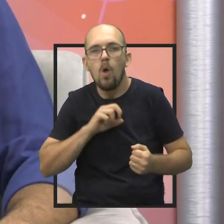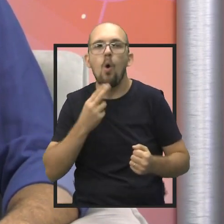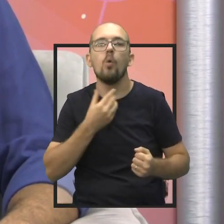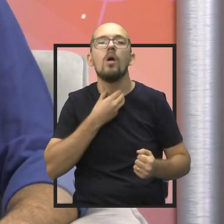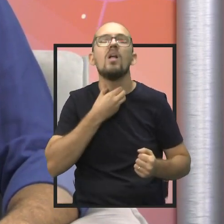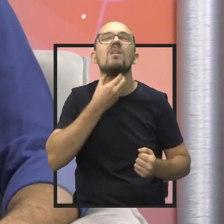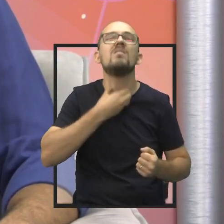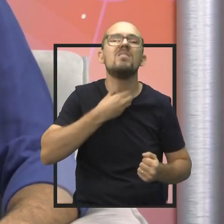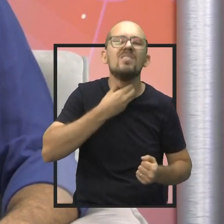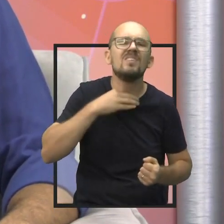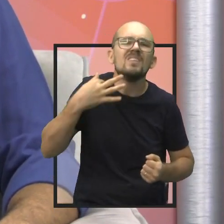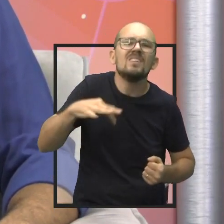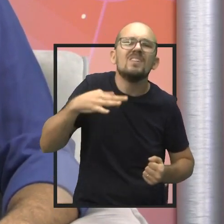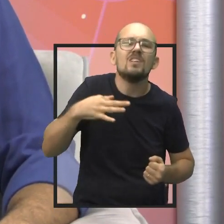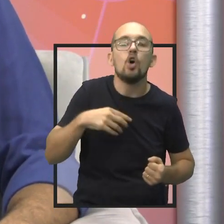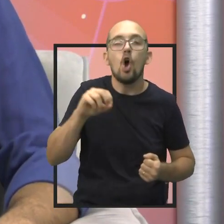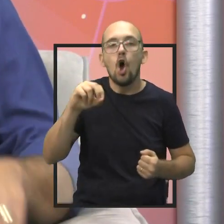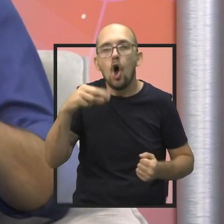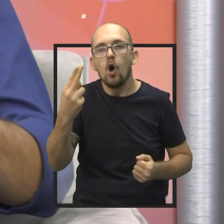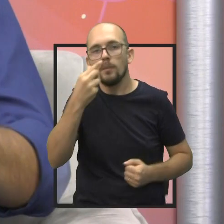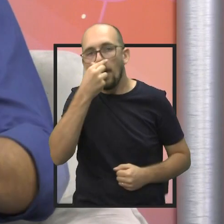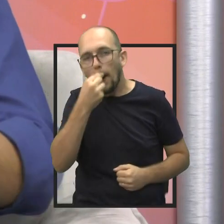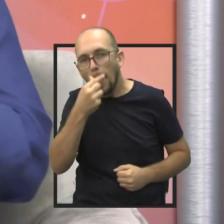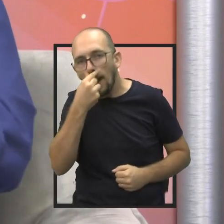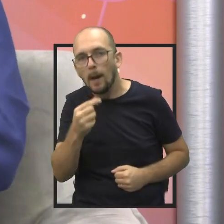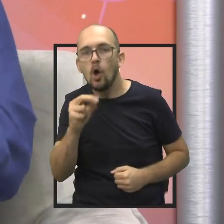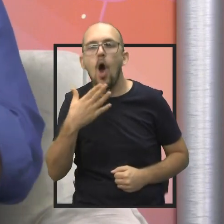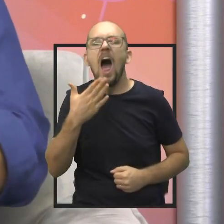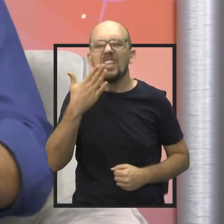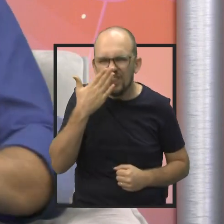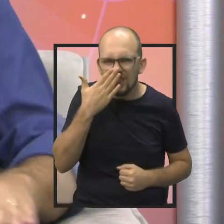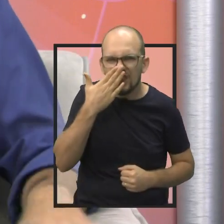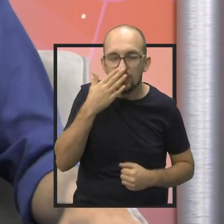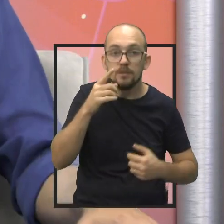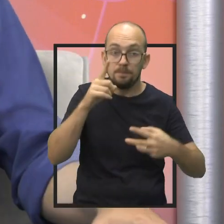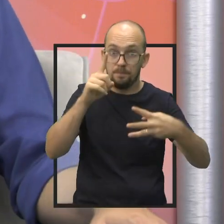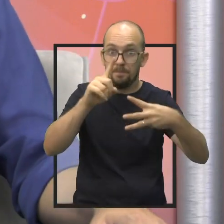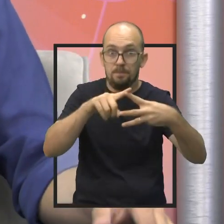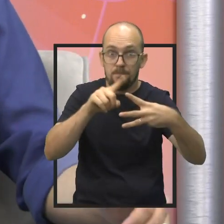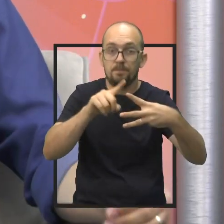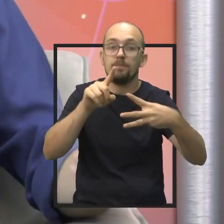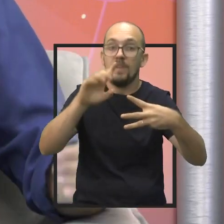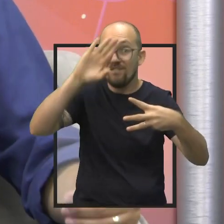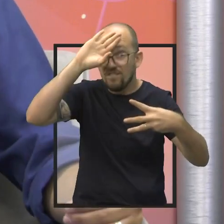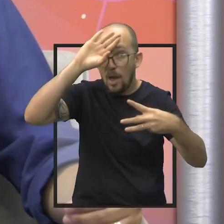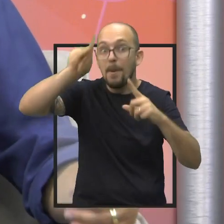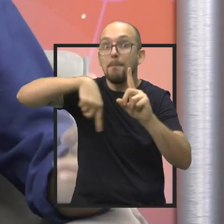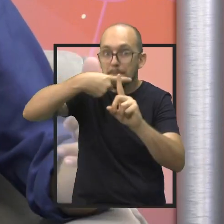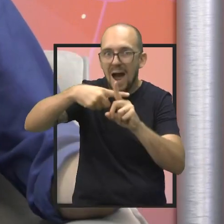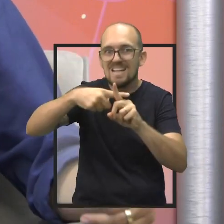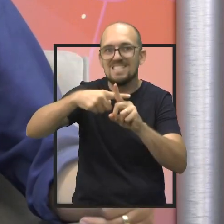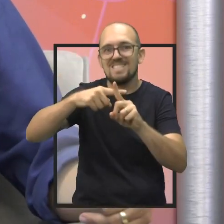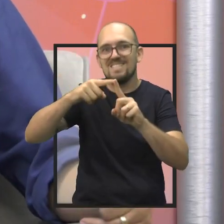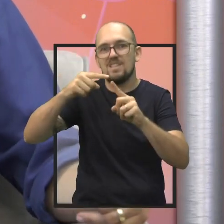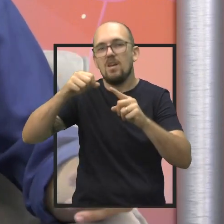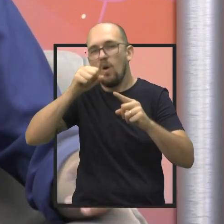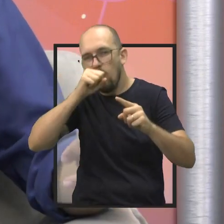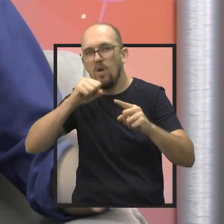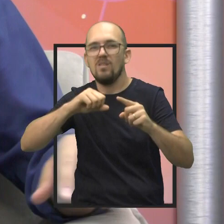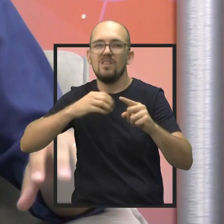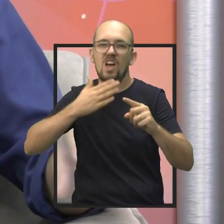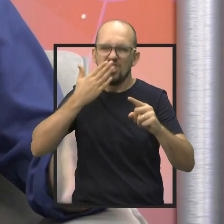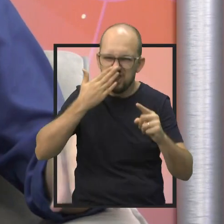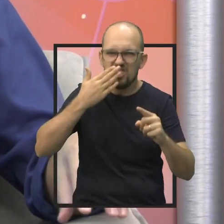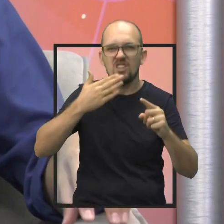garganta, coriza, espirros. Se ele apresentar febre e mais um desses sintomas e ele vir de regiões onde